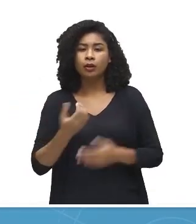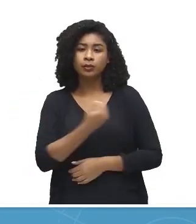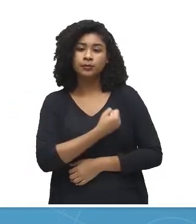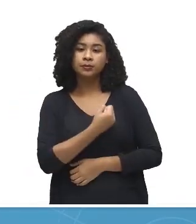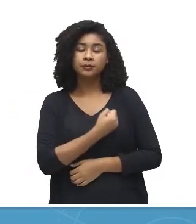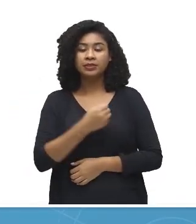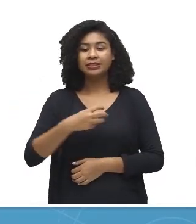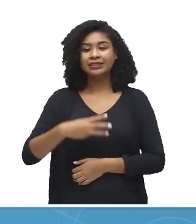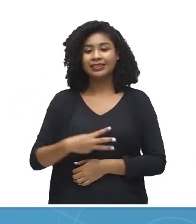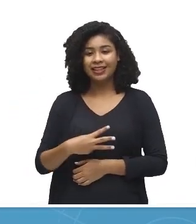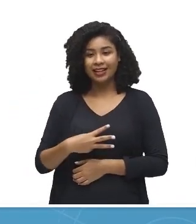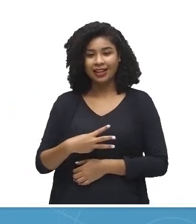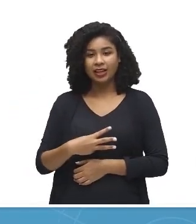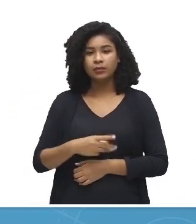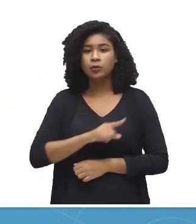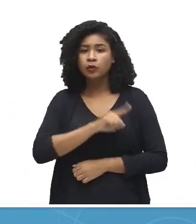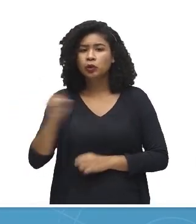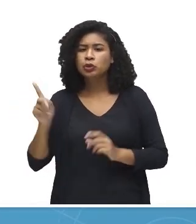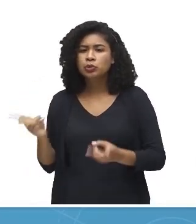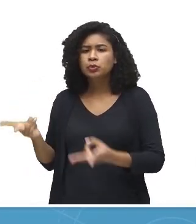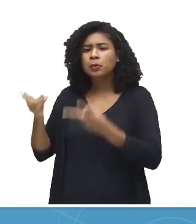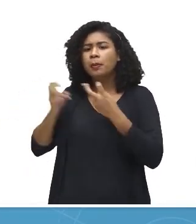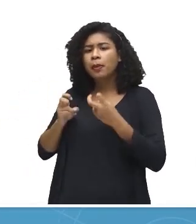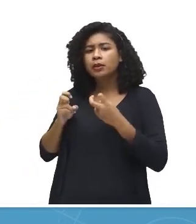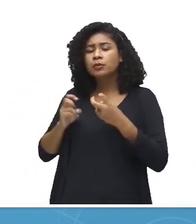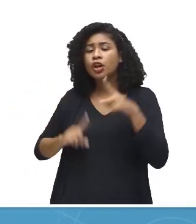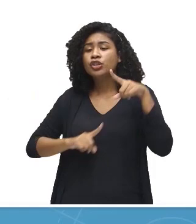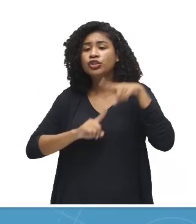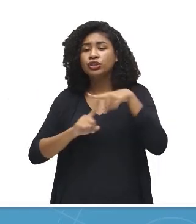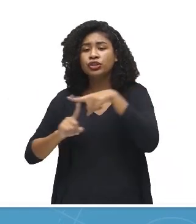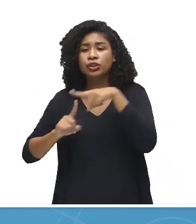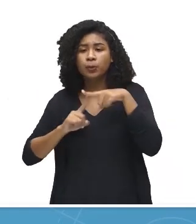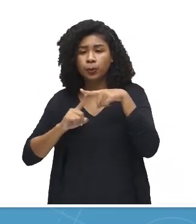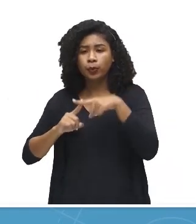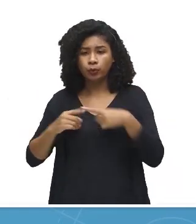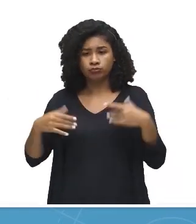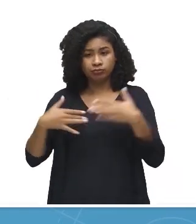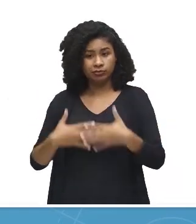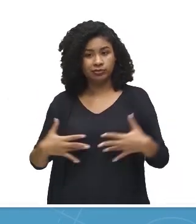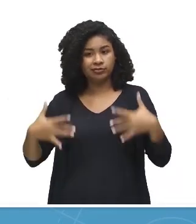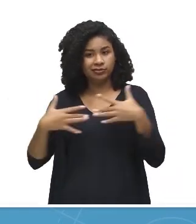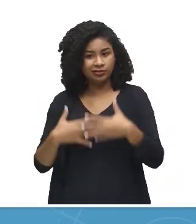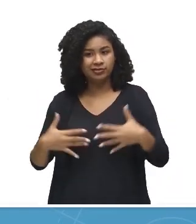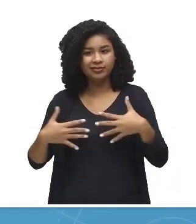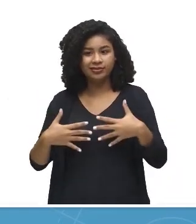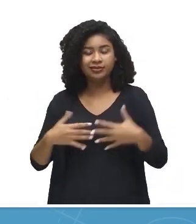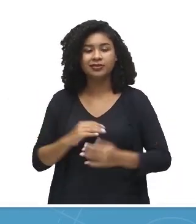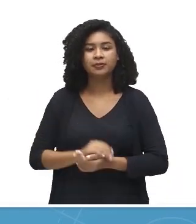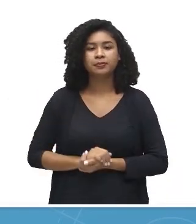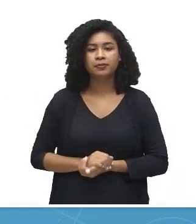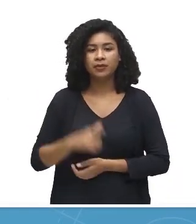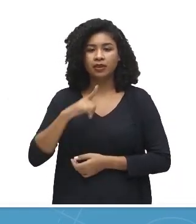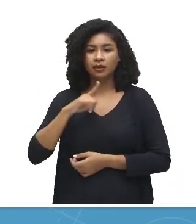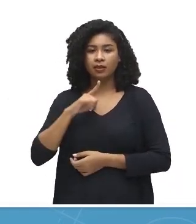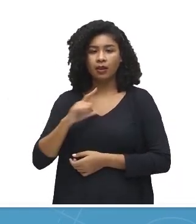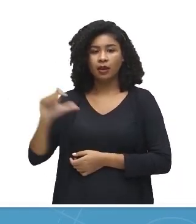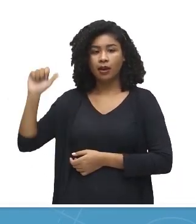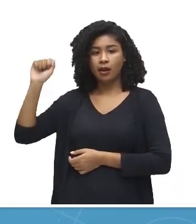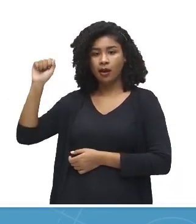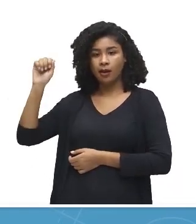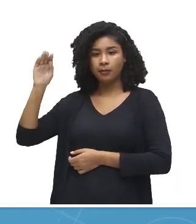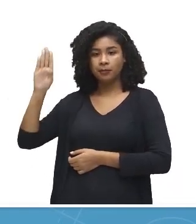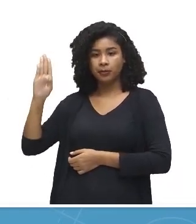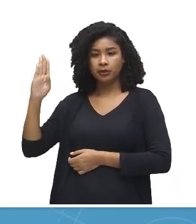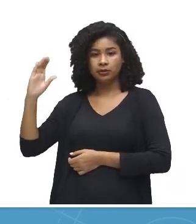é aí, olha só, para vocês identificarem os tipos de tecido epitelial. Então, a gente tem aí os nossos tipos,